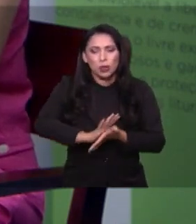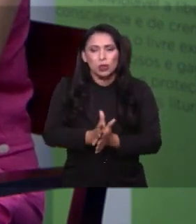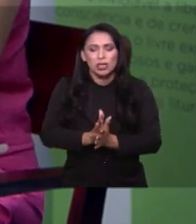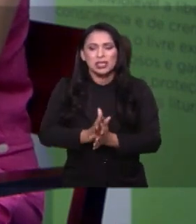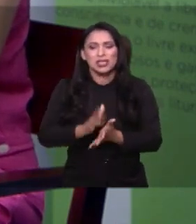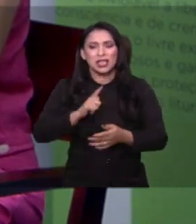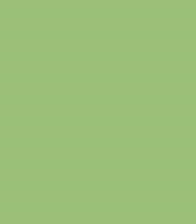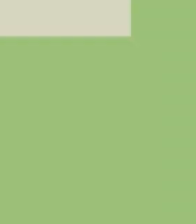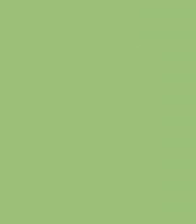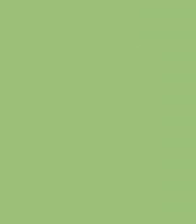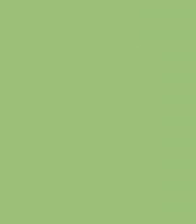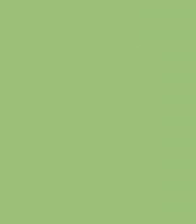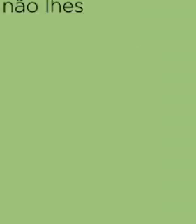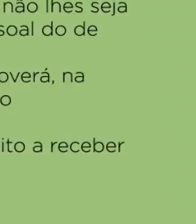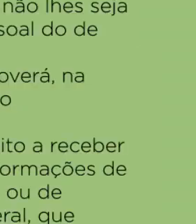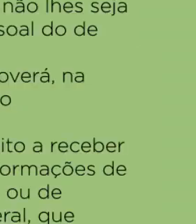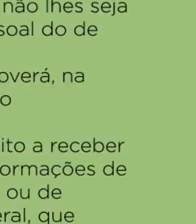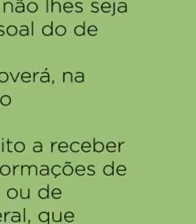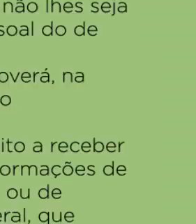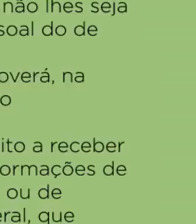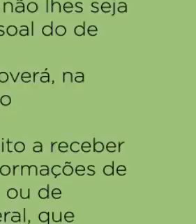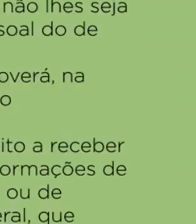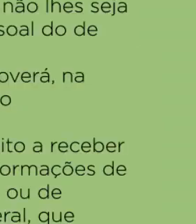diz a Constituição.